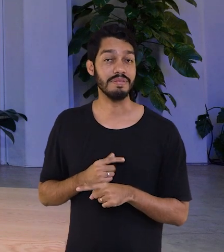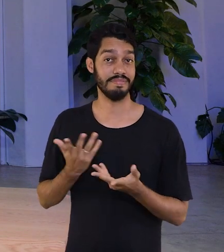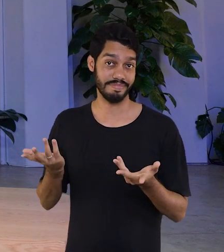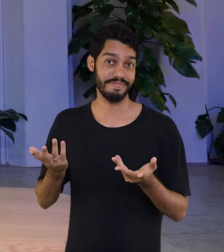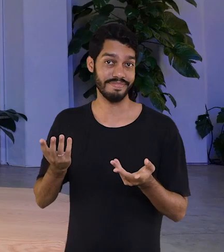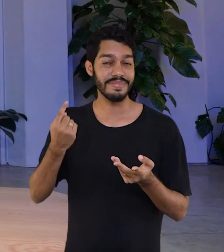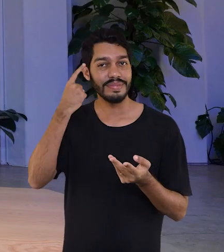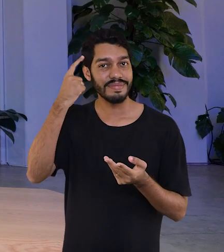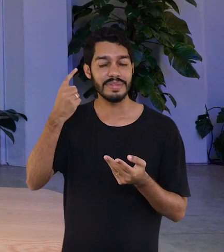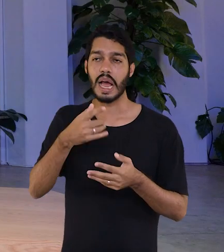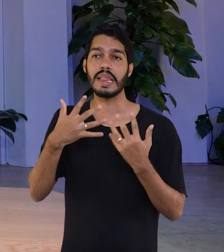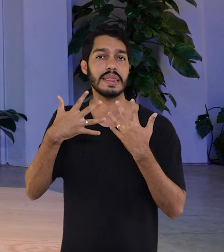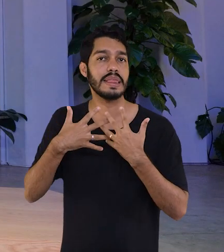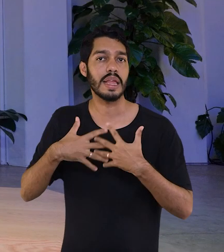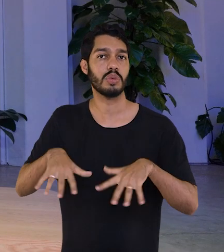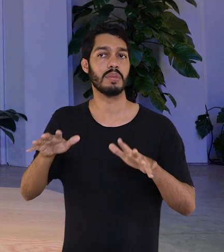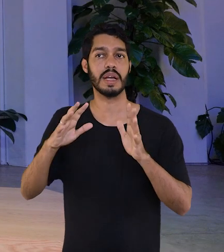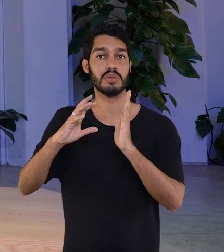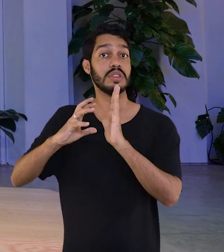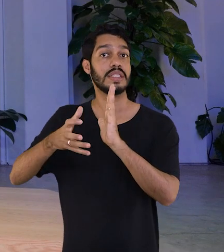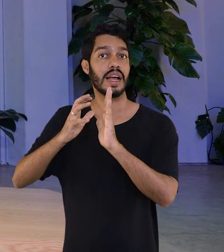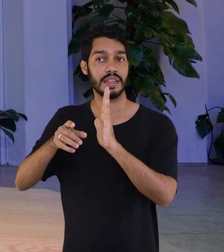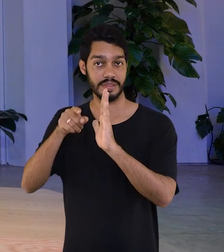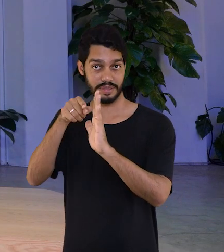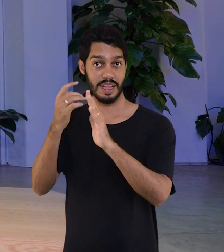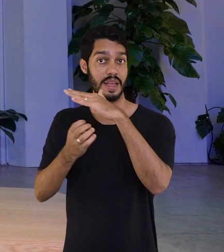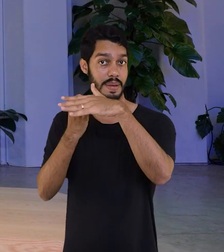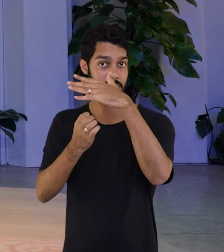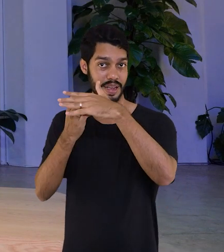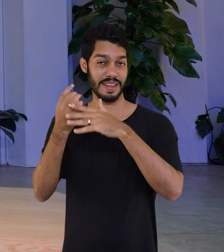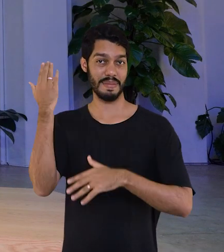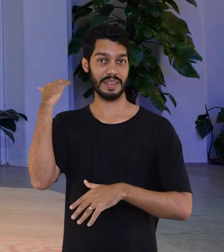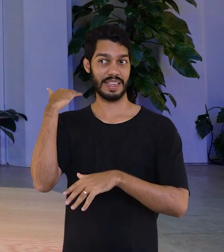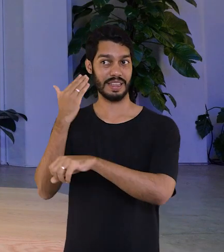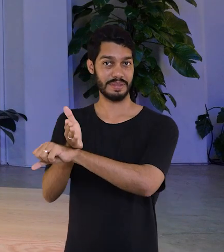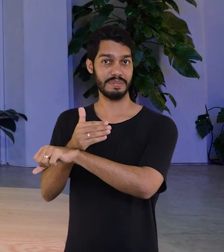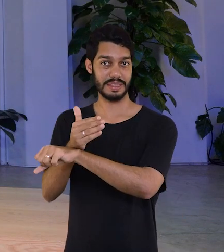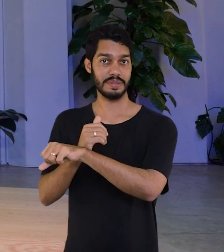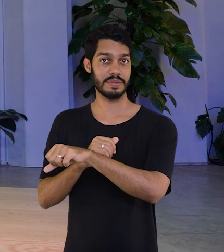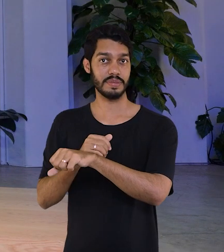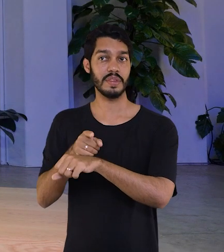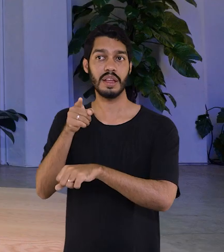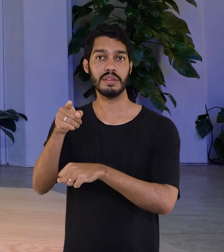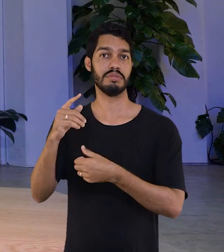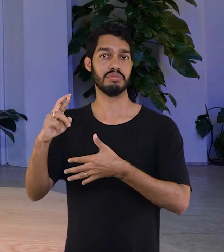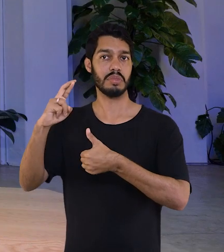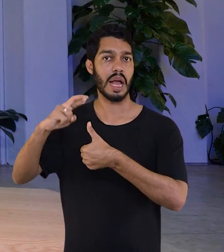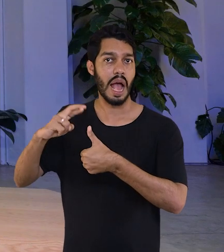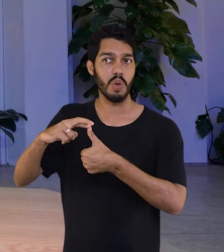Sabe por que isso aconteceu? Porque, naturalmente, com a base de dados da empresa, naquela